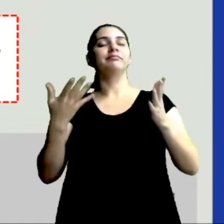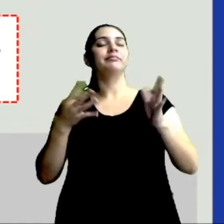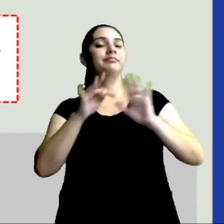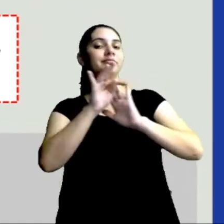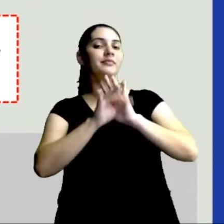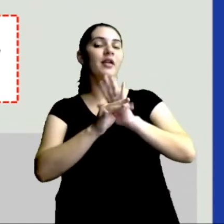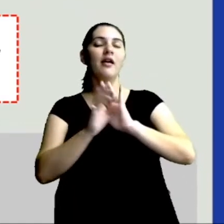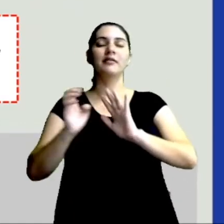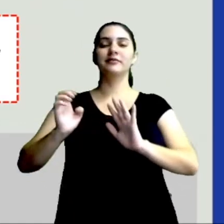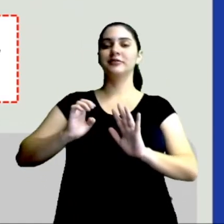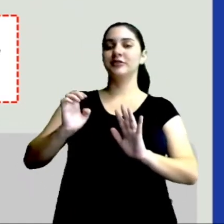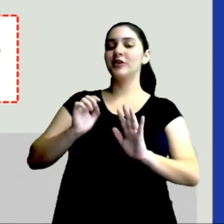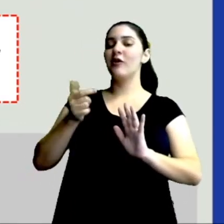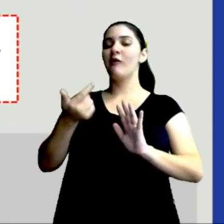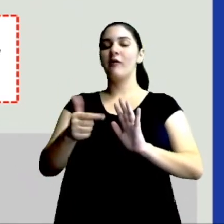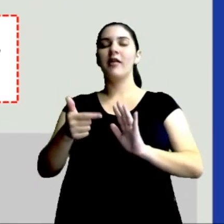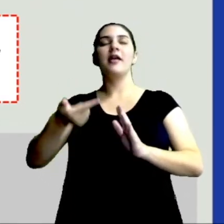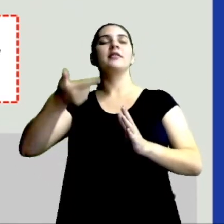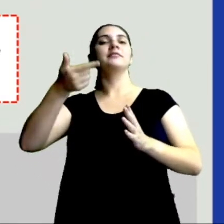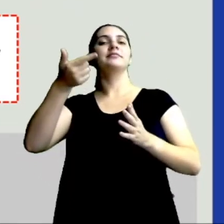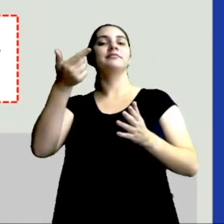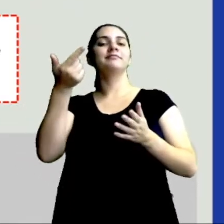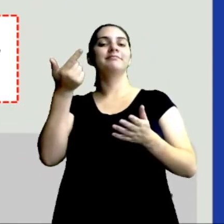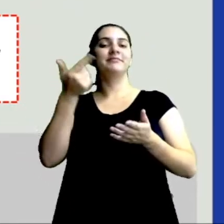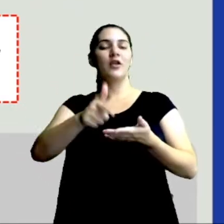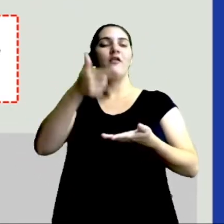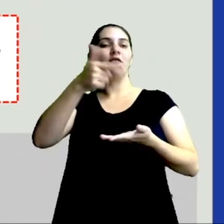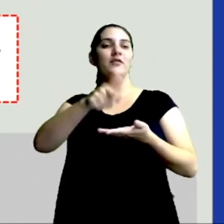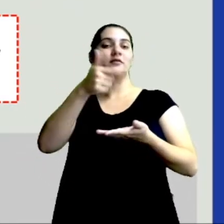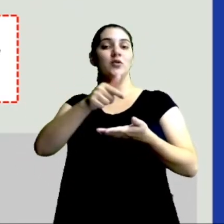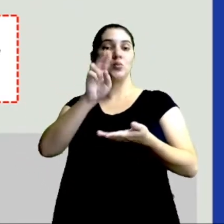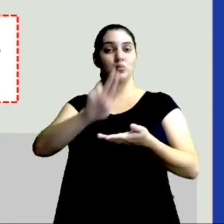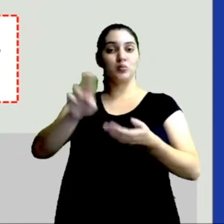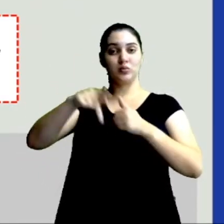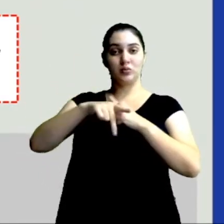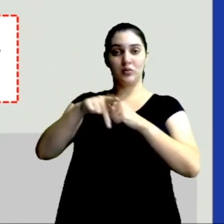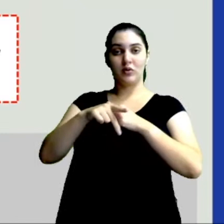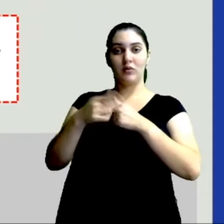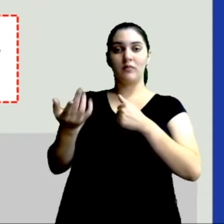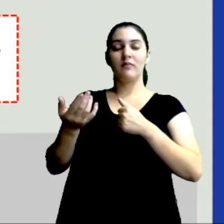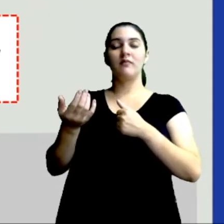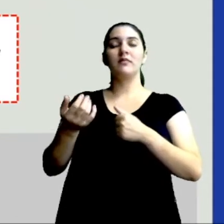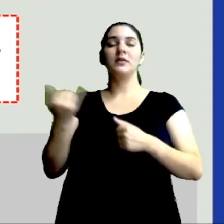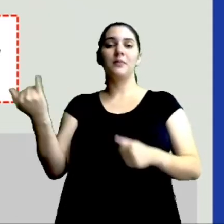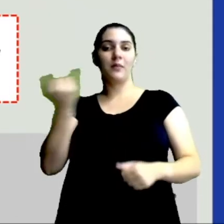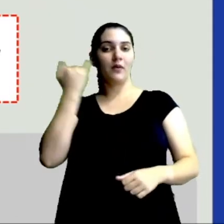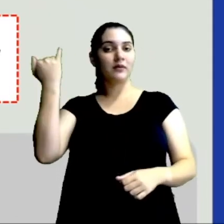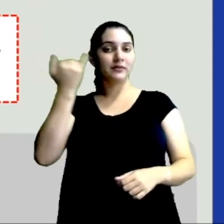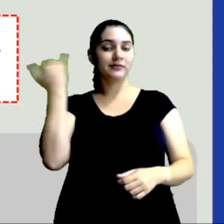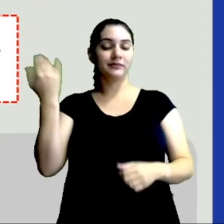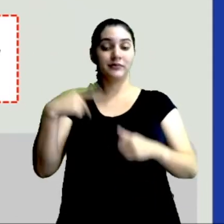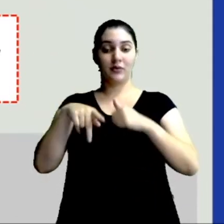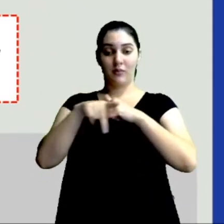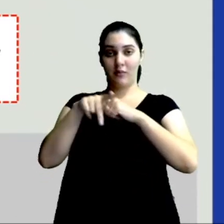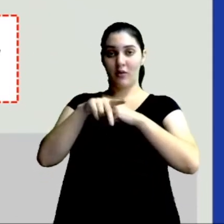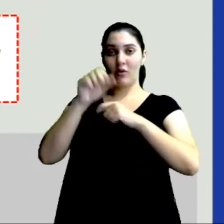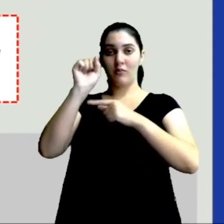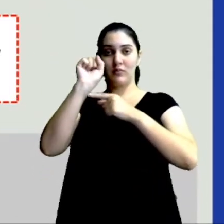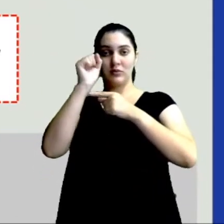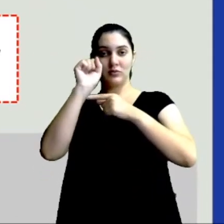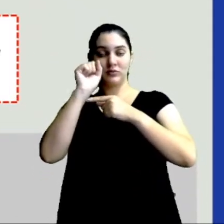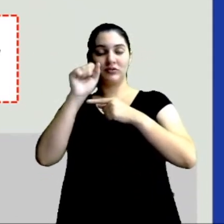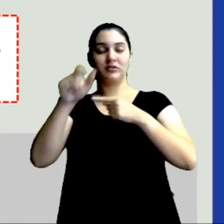rico, sem repetições. Então, o uso do pronome, como vocês estão vendo, é essencial. Então, ó, o pronome